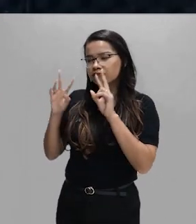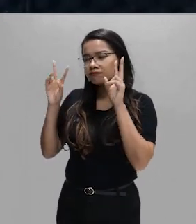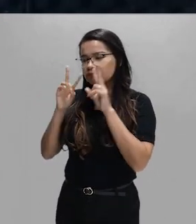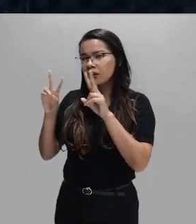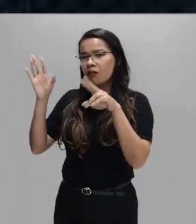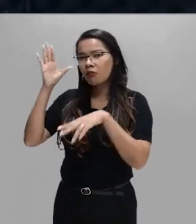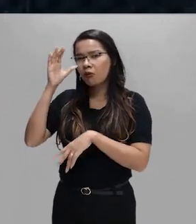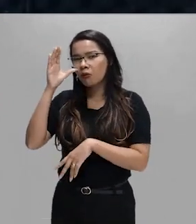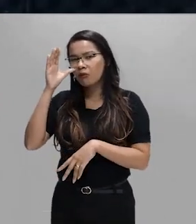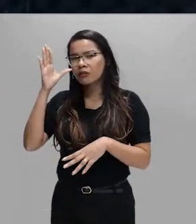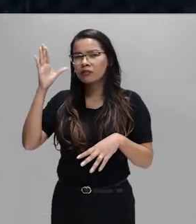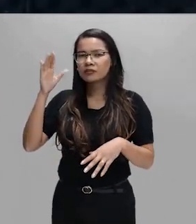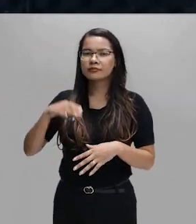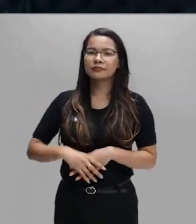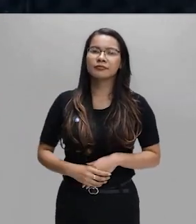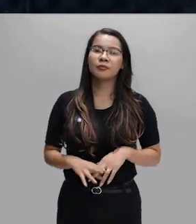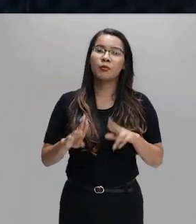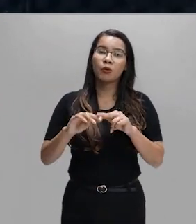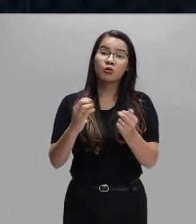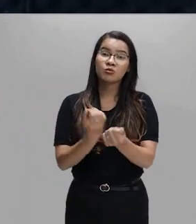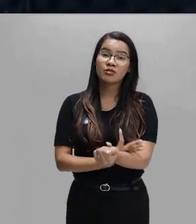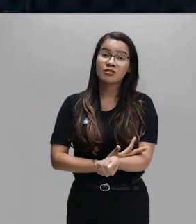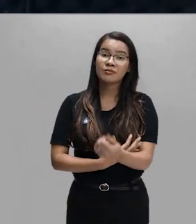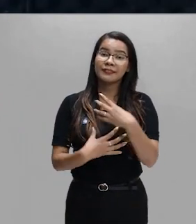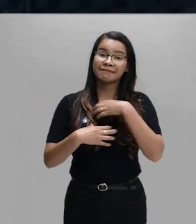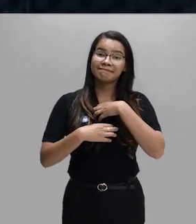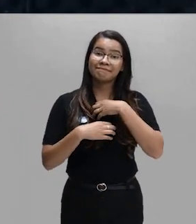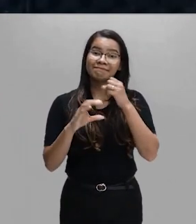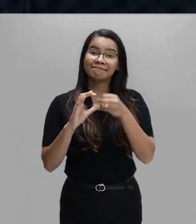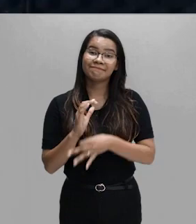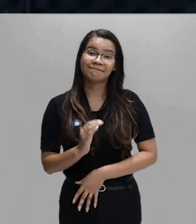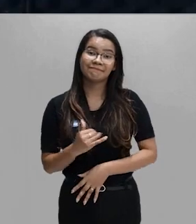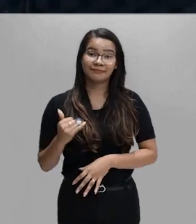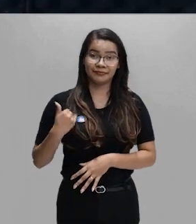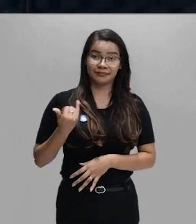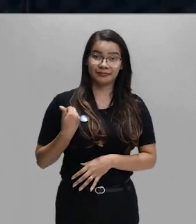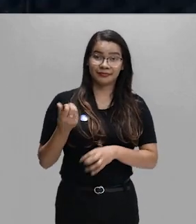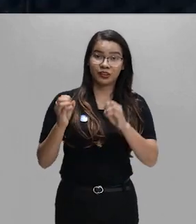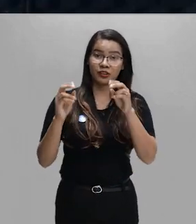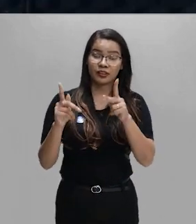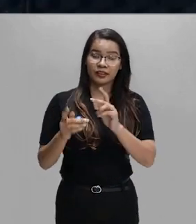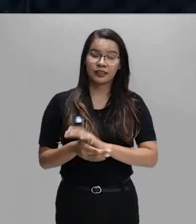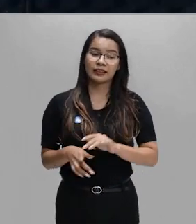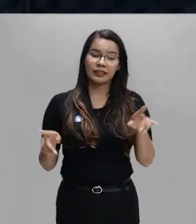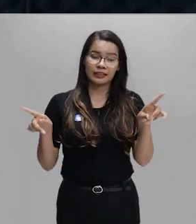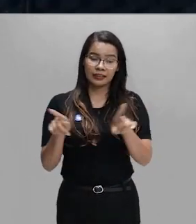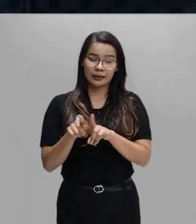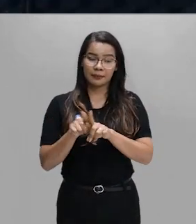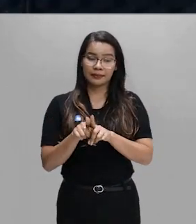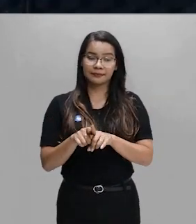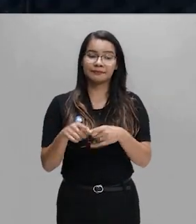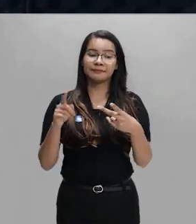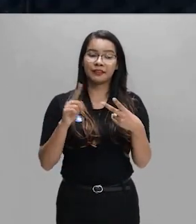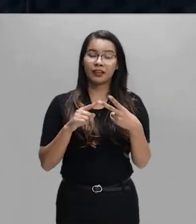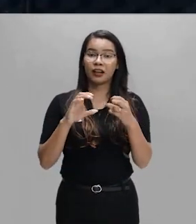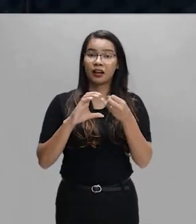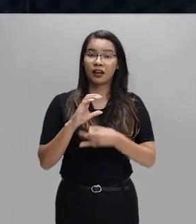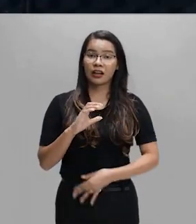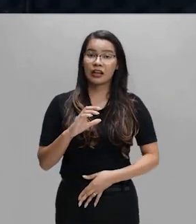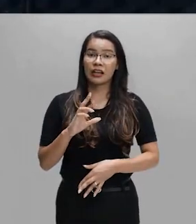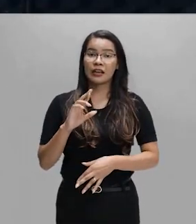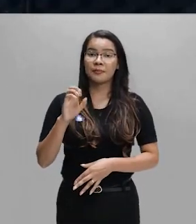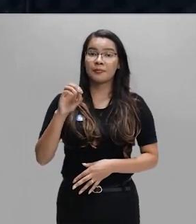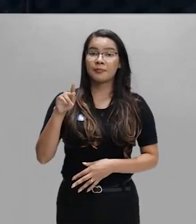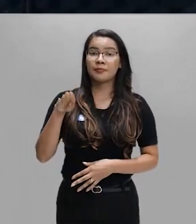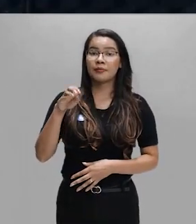por conta desses sentimentos característicos da idade que ele tem, certo? E as características de rebeldia também, né, que está muito